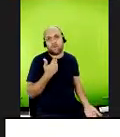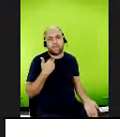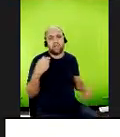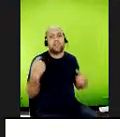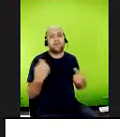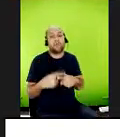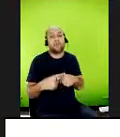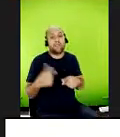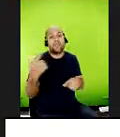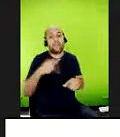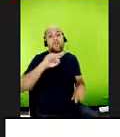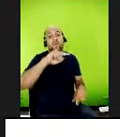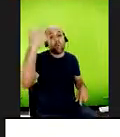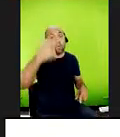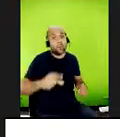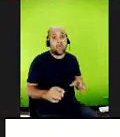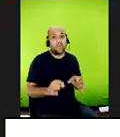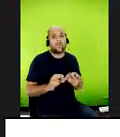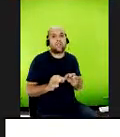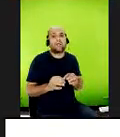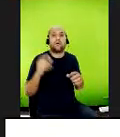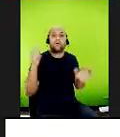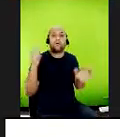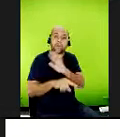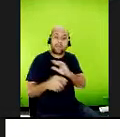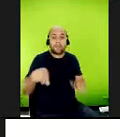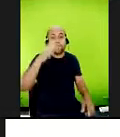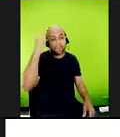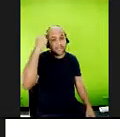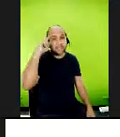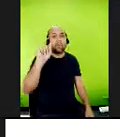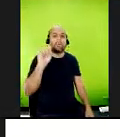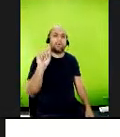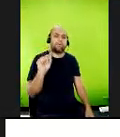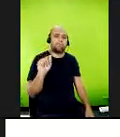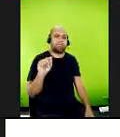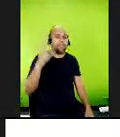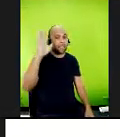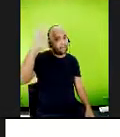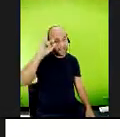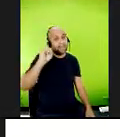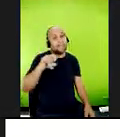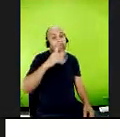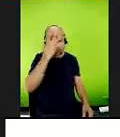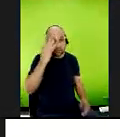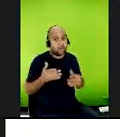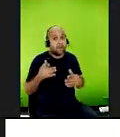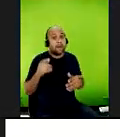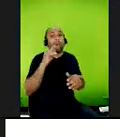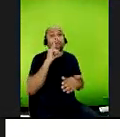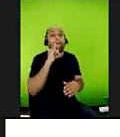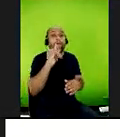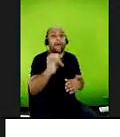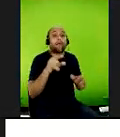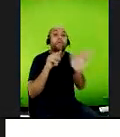o jogo para vocês né não vai dar para pedir para você falar mas eu queria que você pensasse é o seguinte se alguém chegasse para vocês agora e perguntar